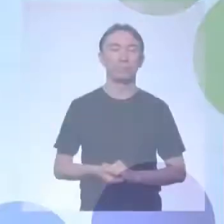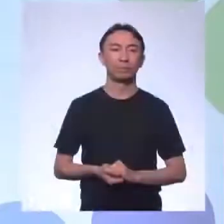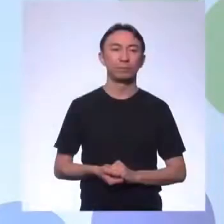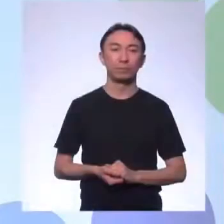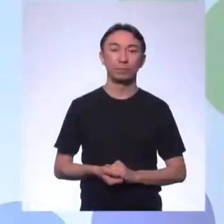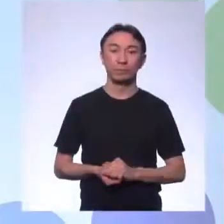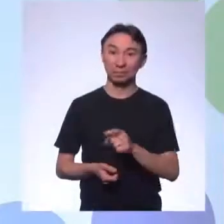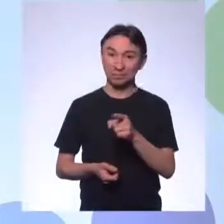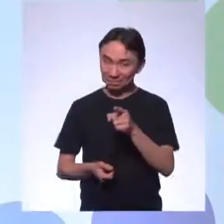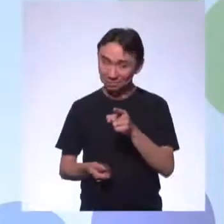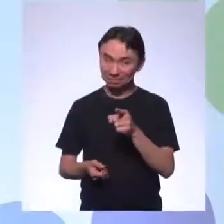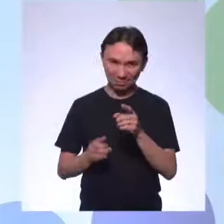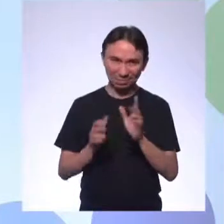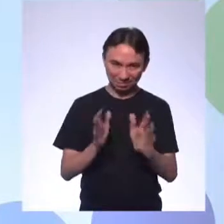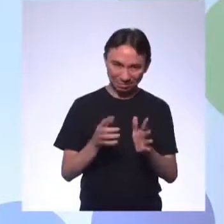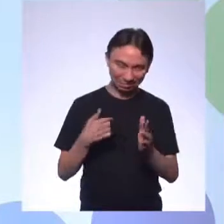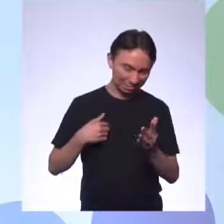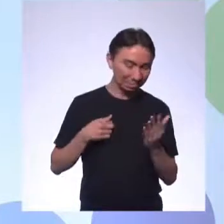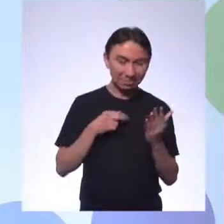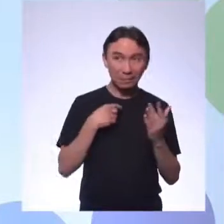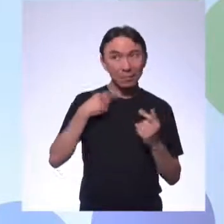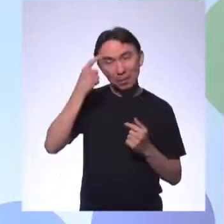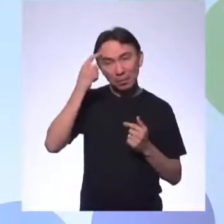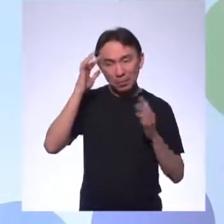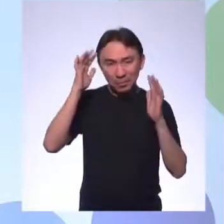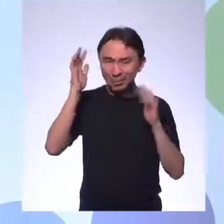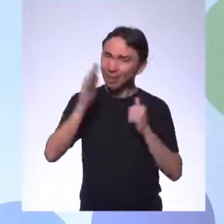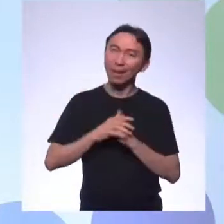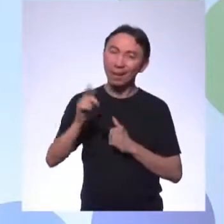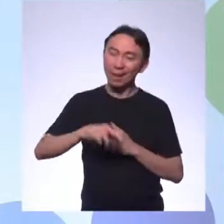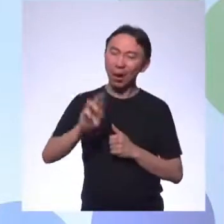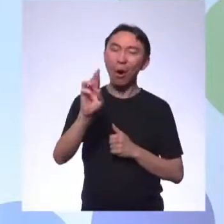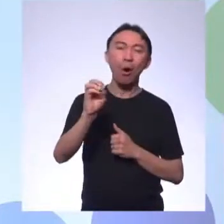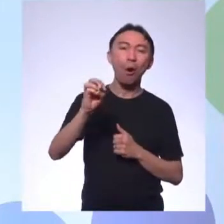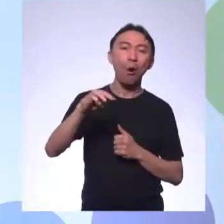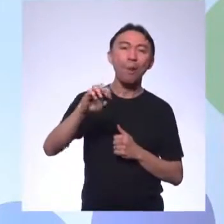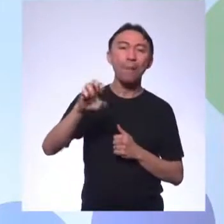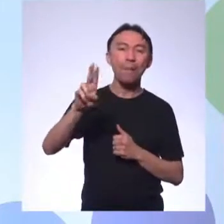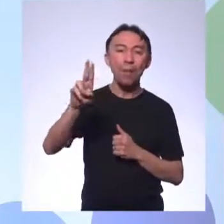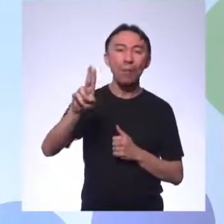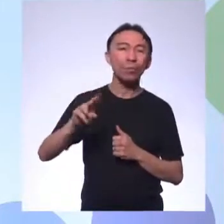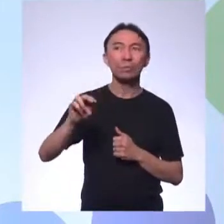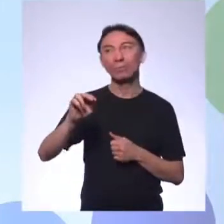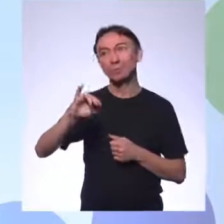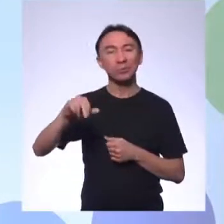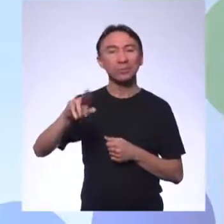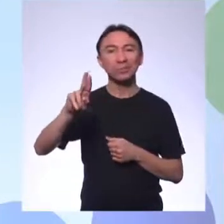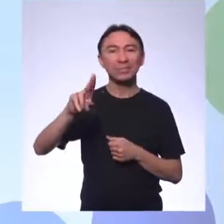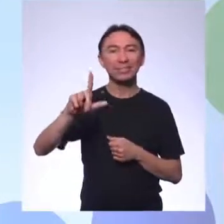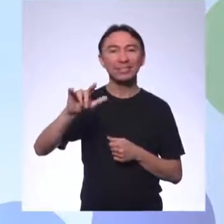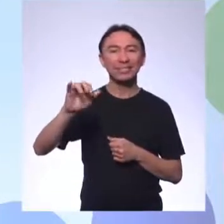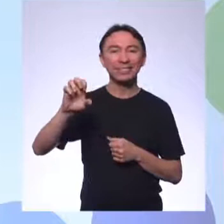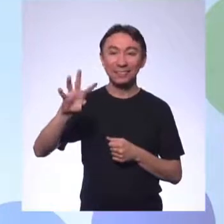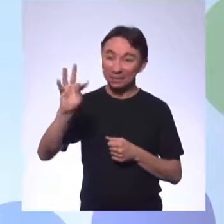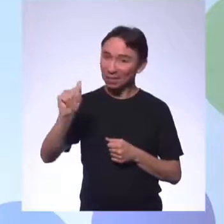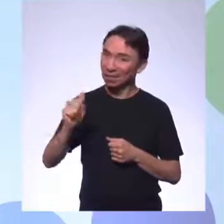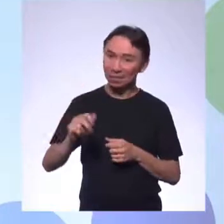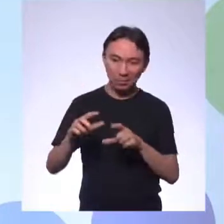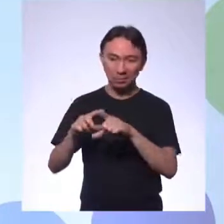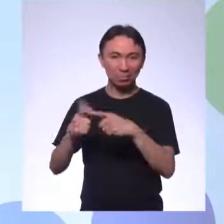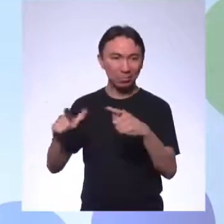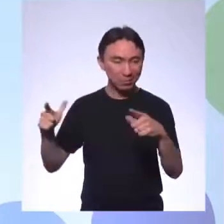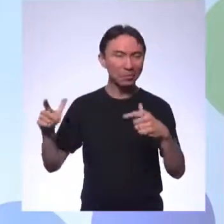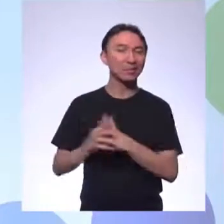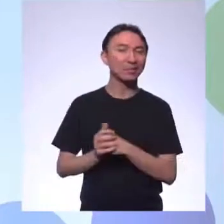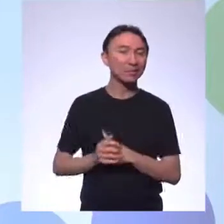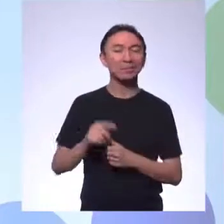E vocês leram o meu pensamento, né? Porque Romeu e Julieta, olha, quase todo mundo. Outras pessoas colocaram Tristão e